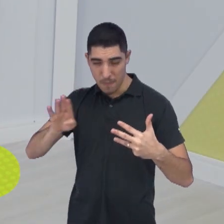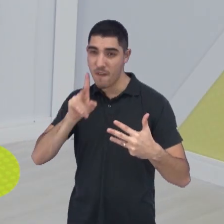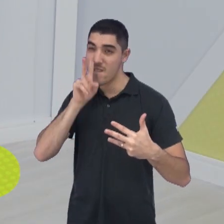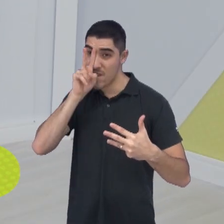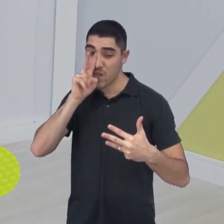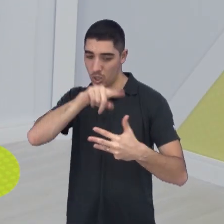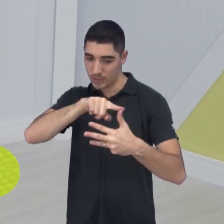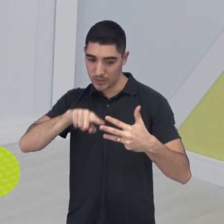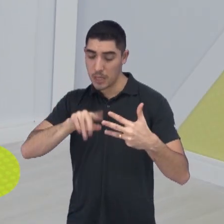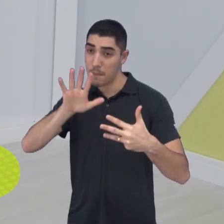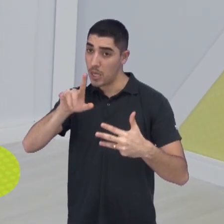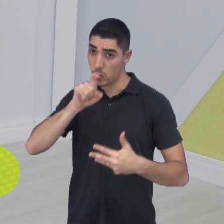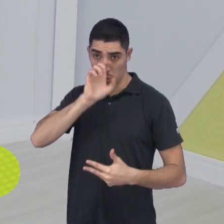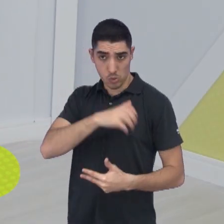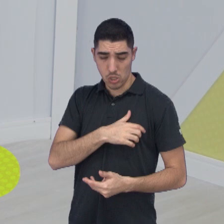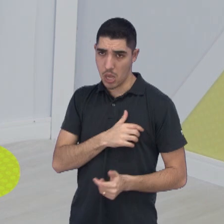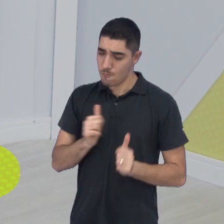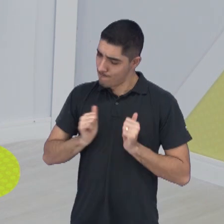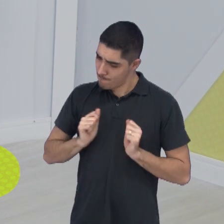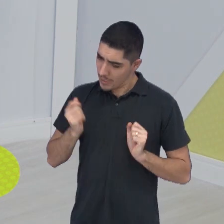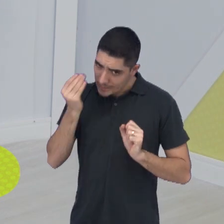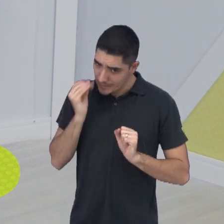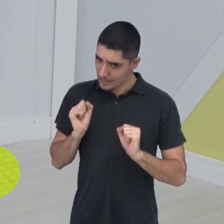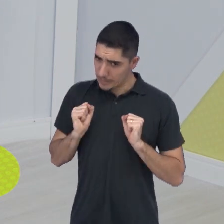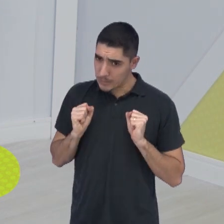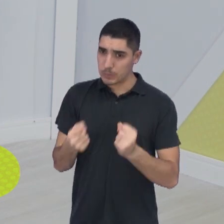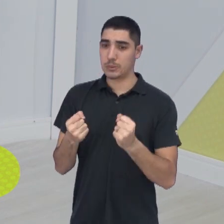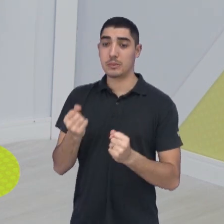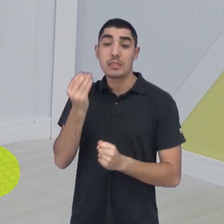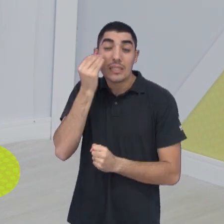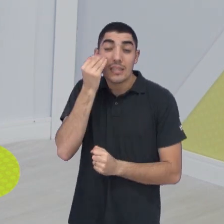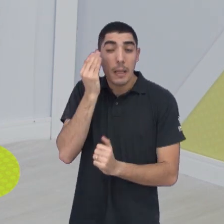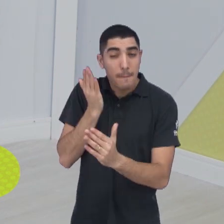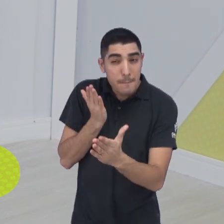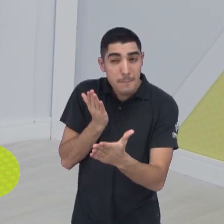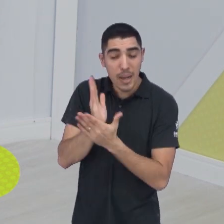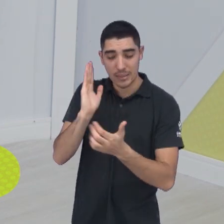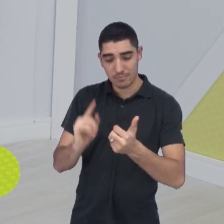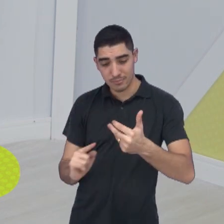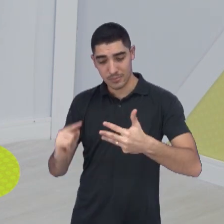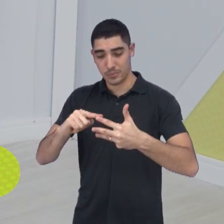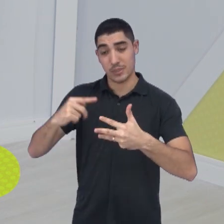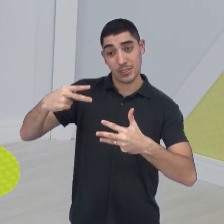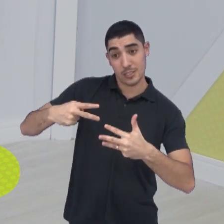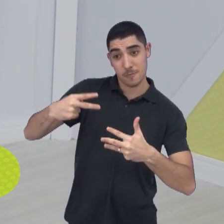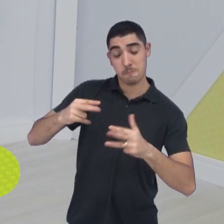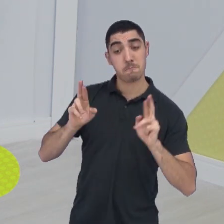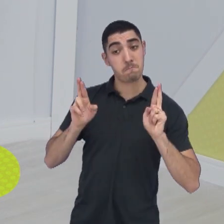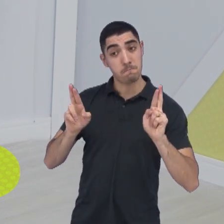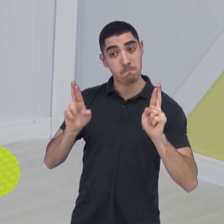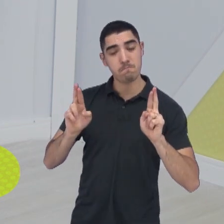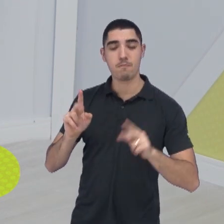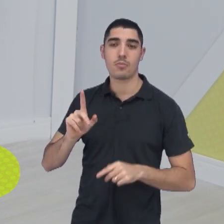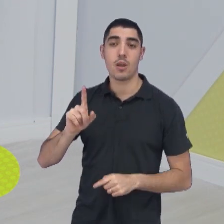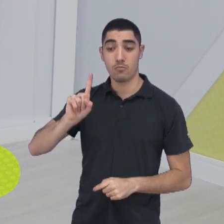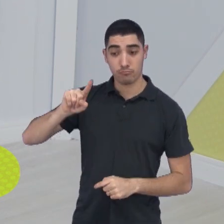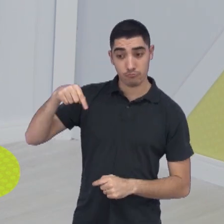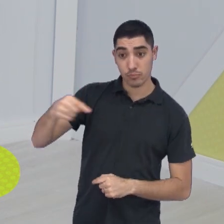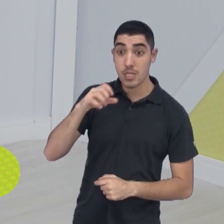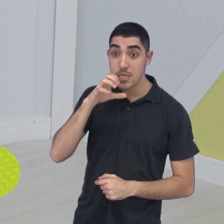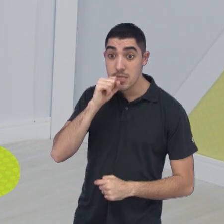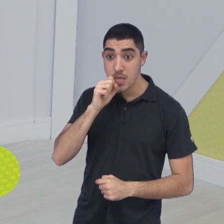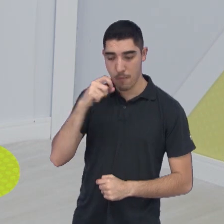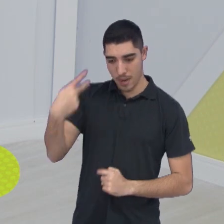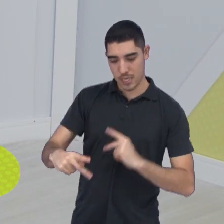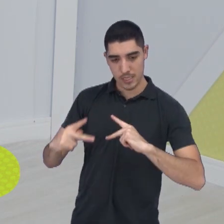entrar, tem que jogar, tentar fazer o seu melhor. Quem sabe o São José consegue beliscar pelo menos a segunda vaga, é isso que a gente vai aguardar. Próximo sábado, no